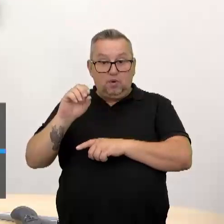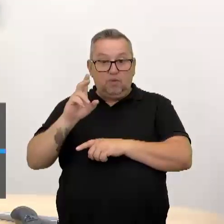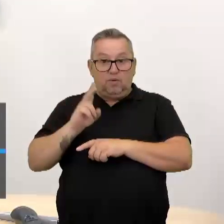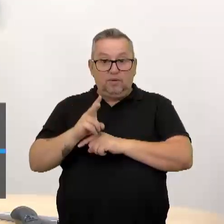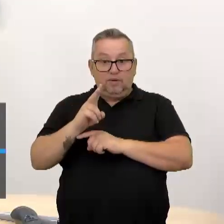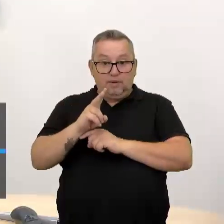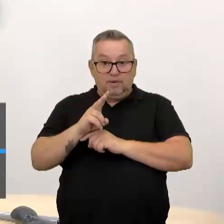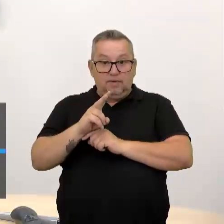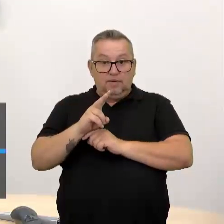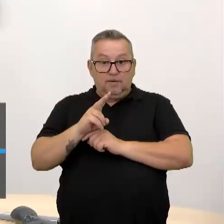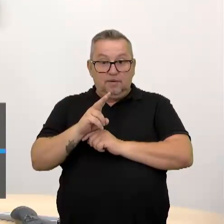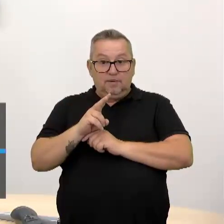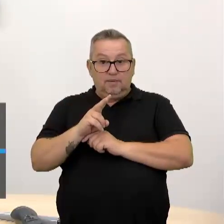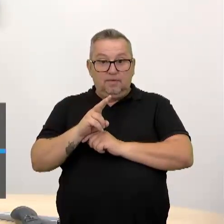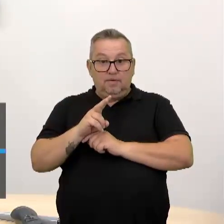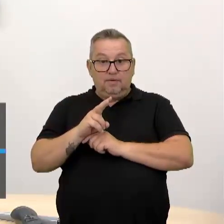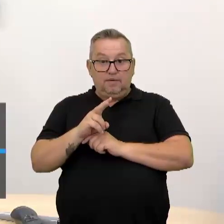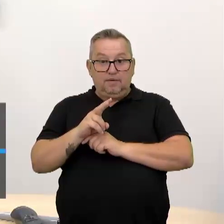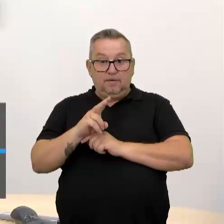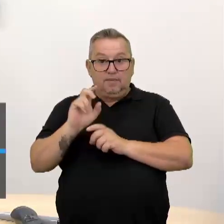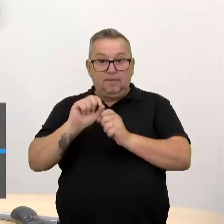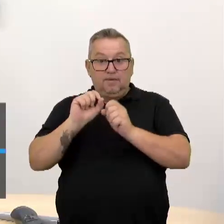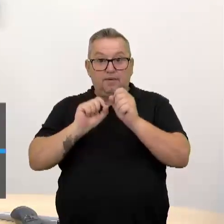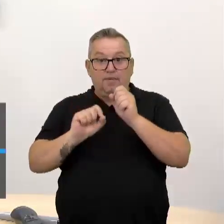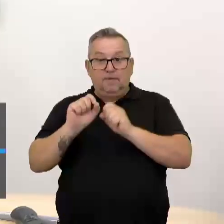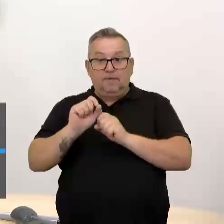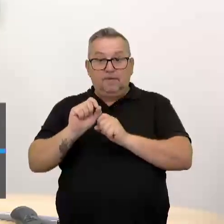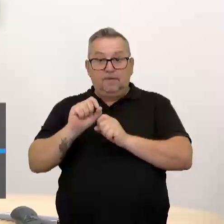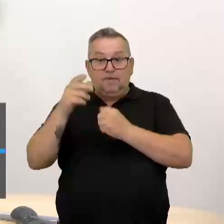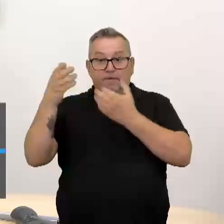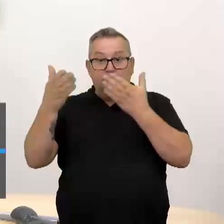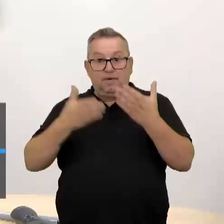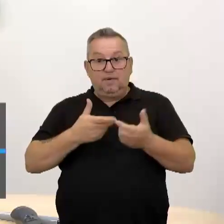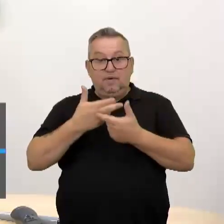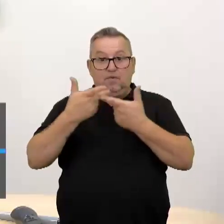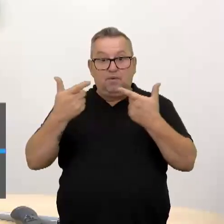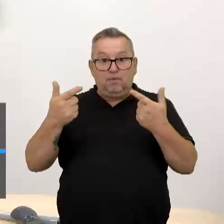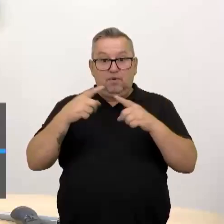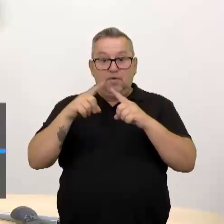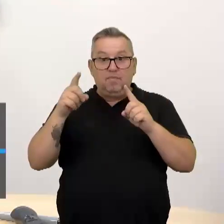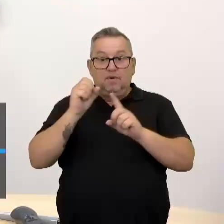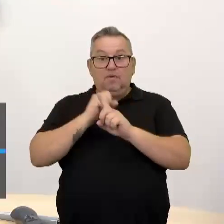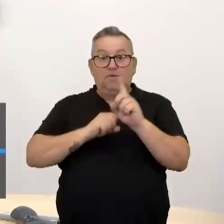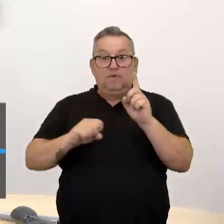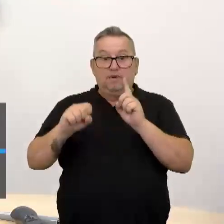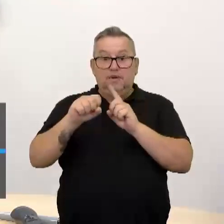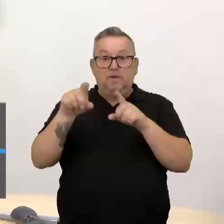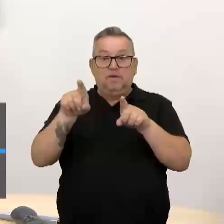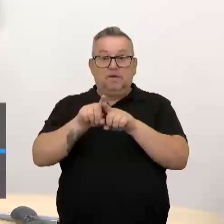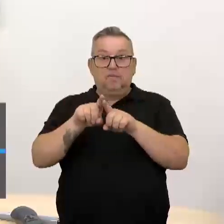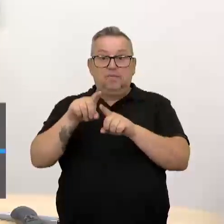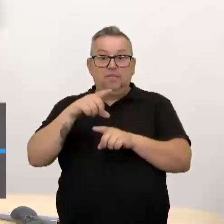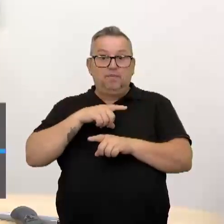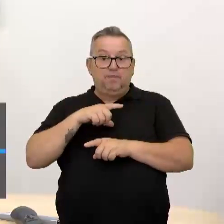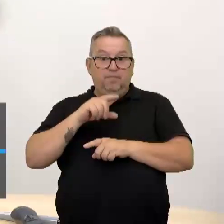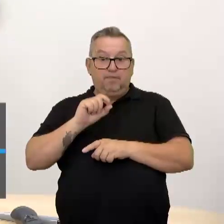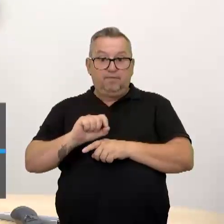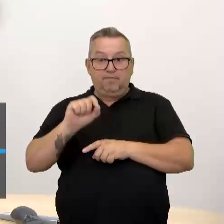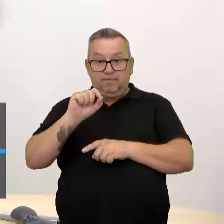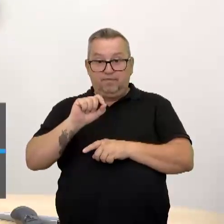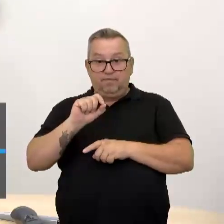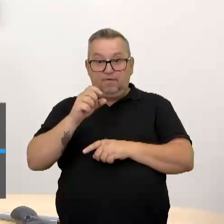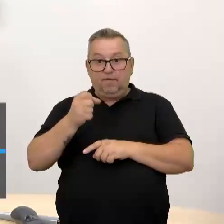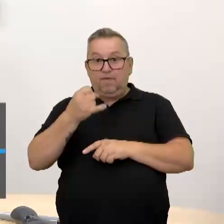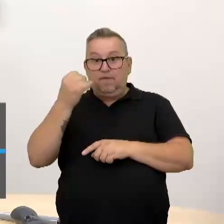sempre naquela proporção de trazer algo para a sociedade. Então ele tem